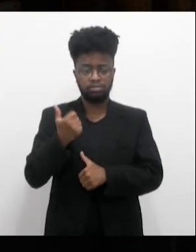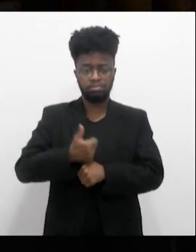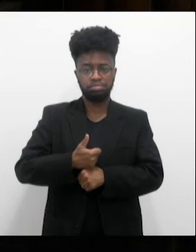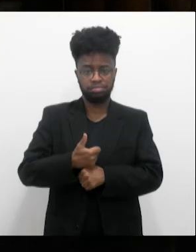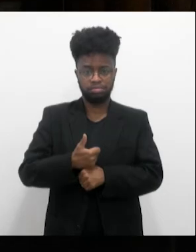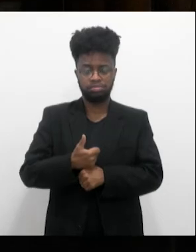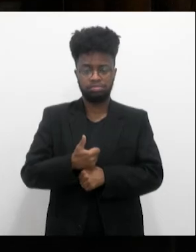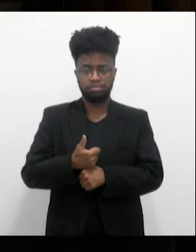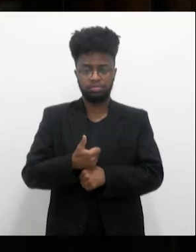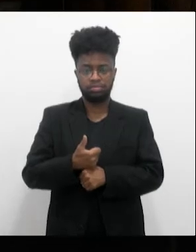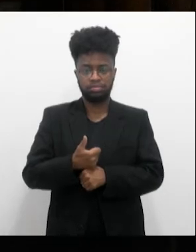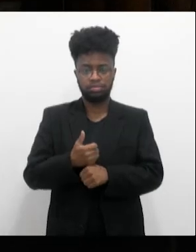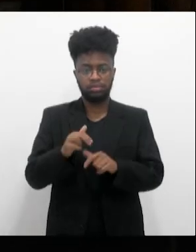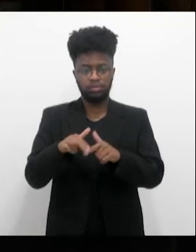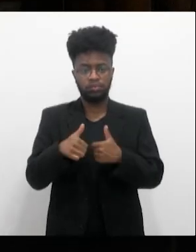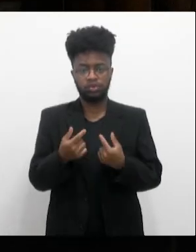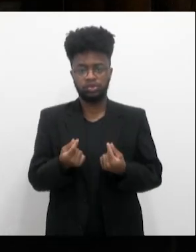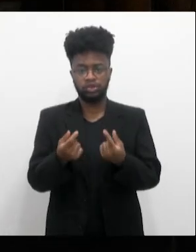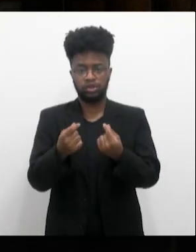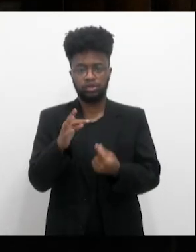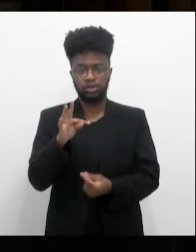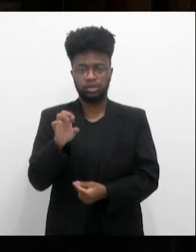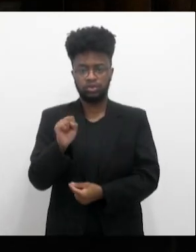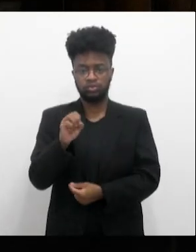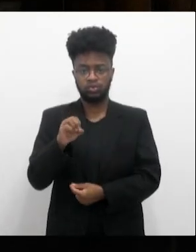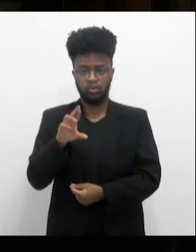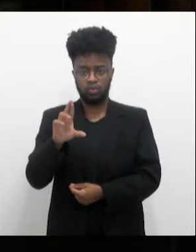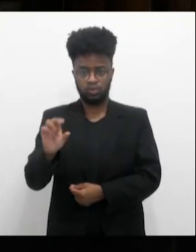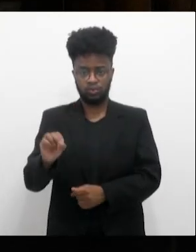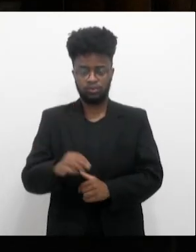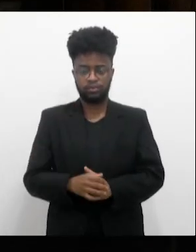suplementado com recursos do Tesouro.